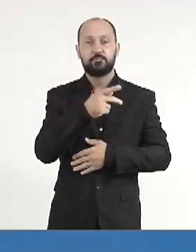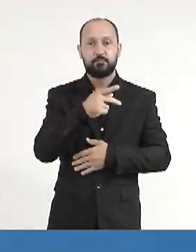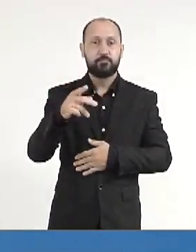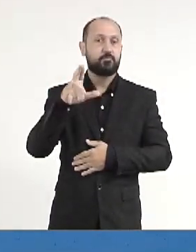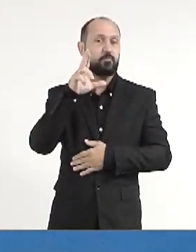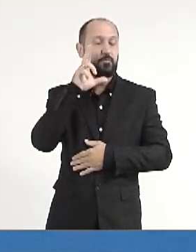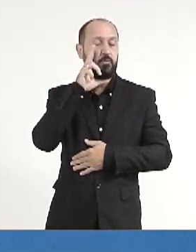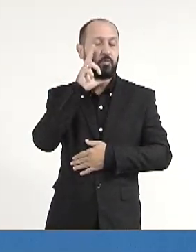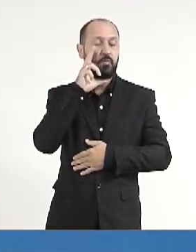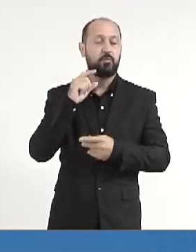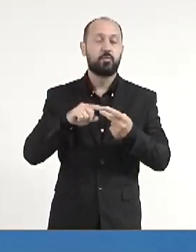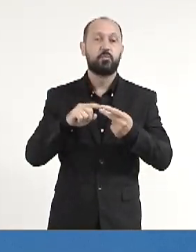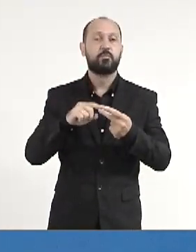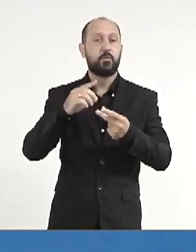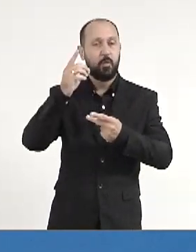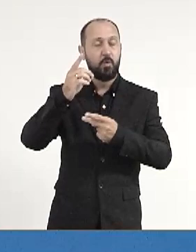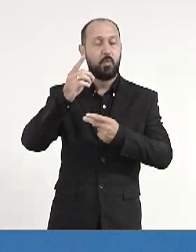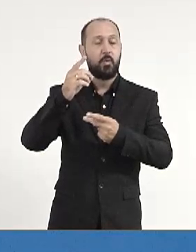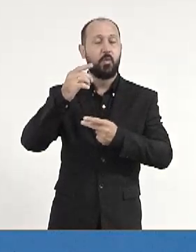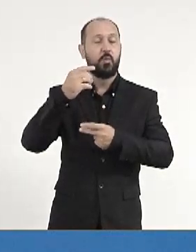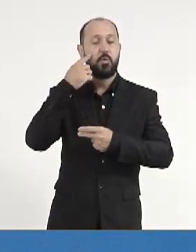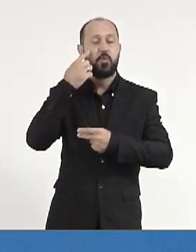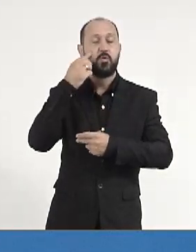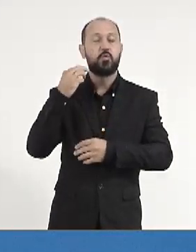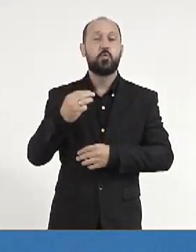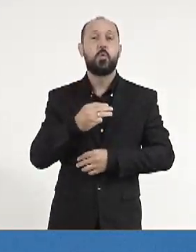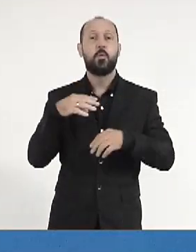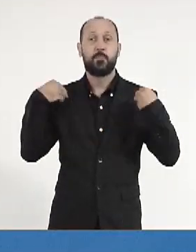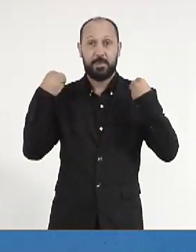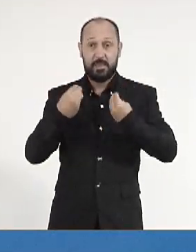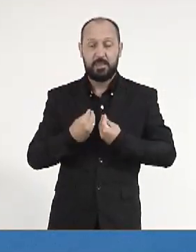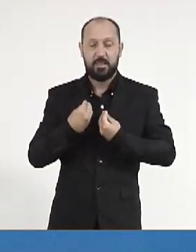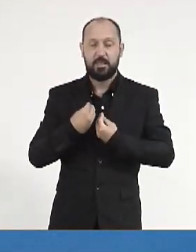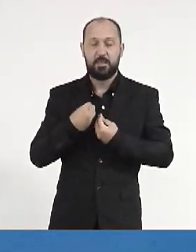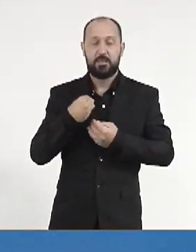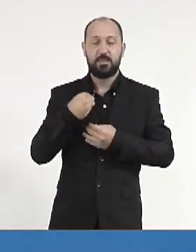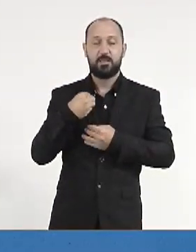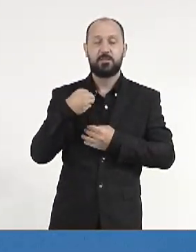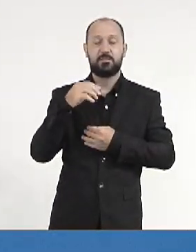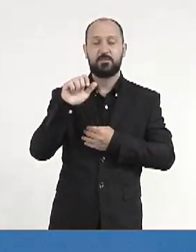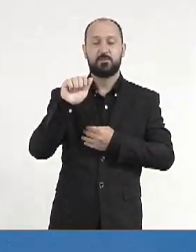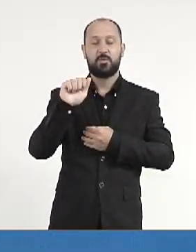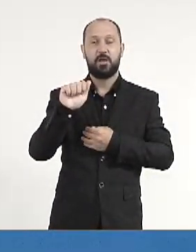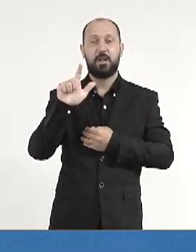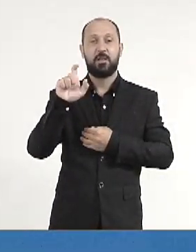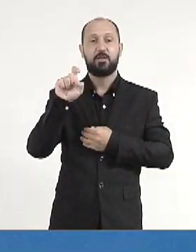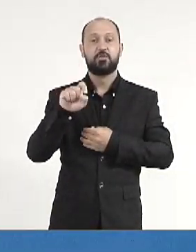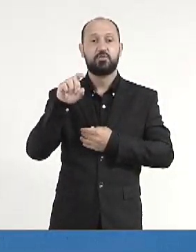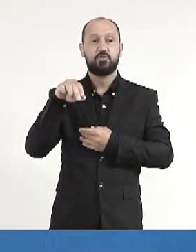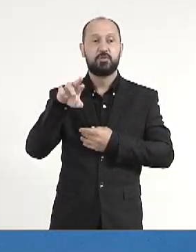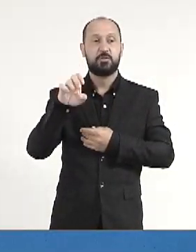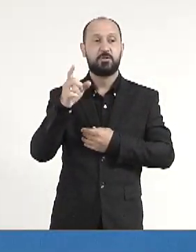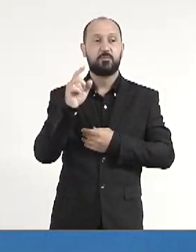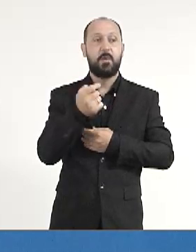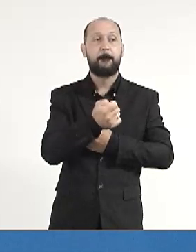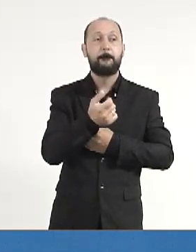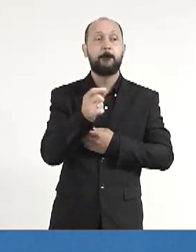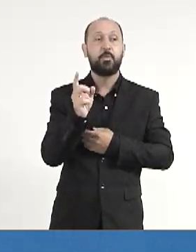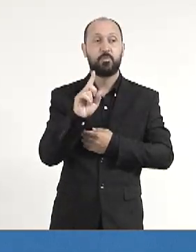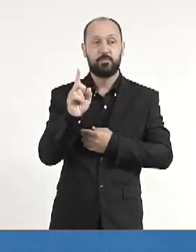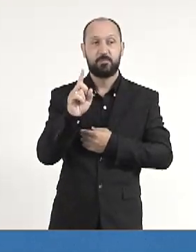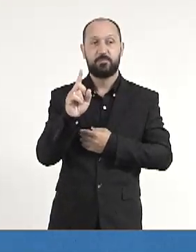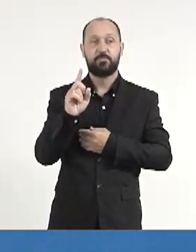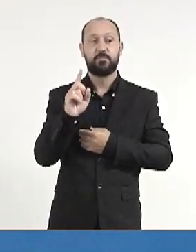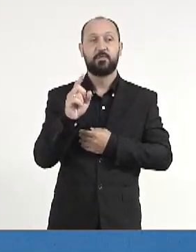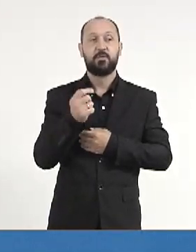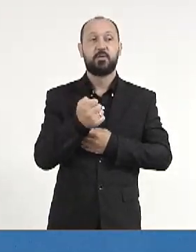presidente Lula, o ministro Alexandre de Moraes e o vice Geraldo Alckmin. Então não é pouca coisa que está acontecendo, não